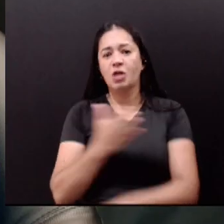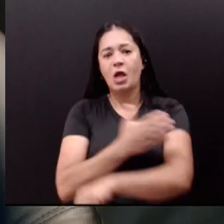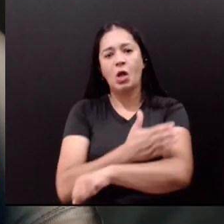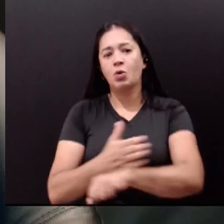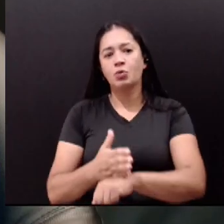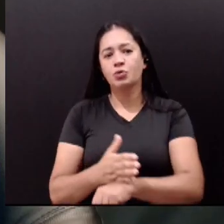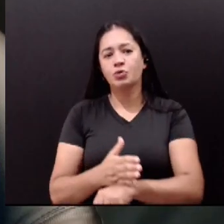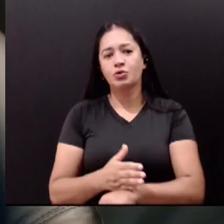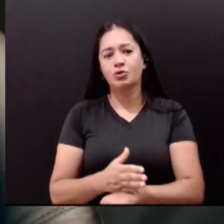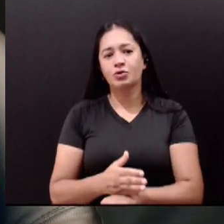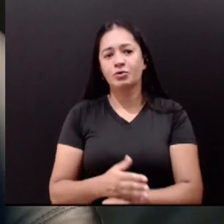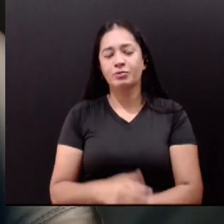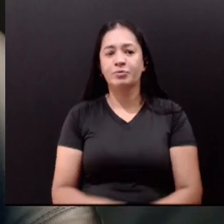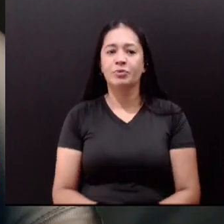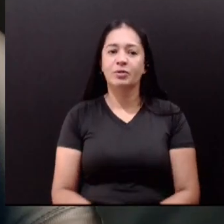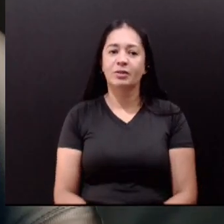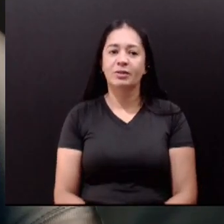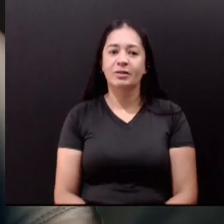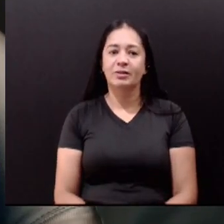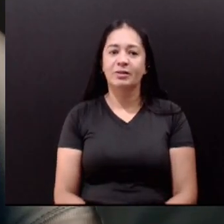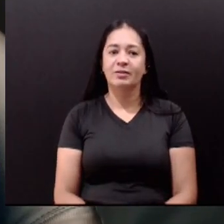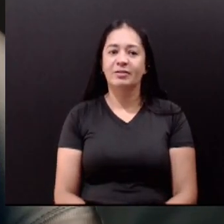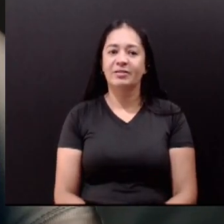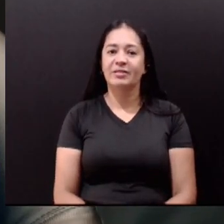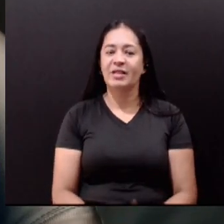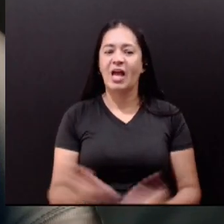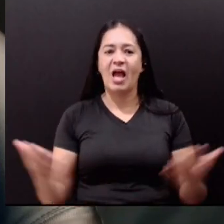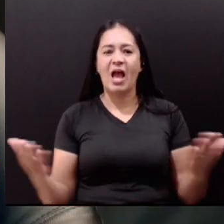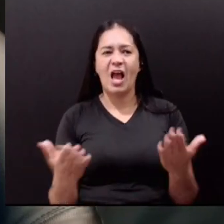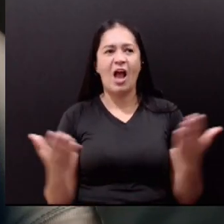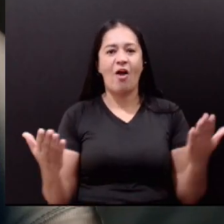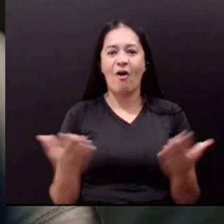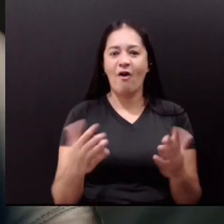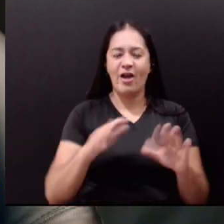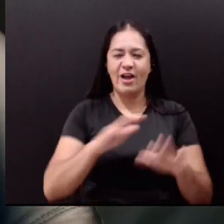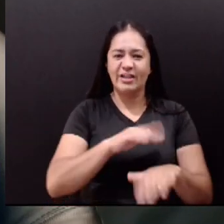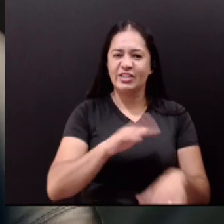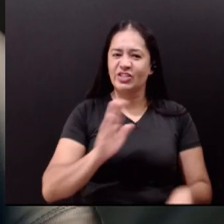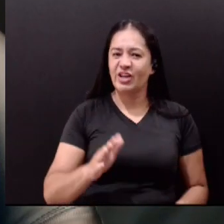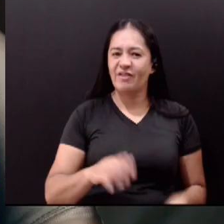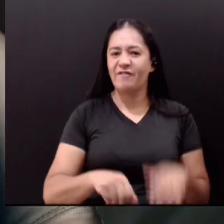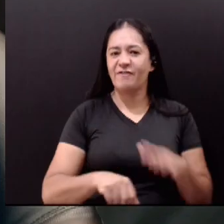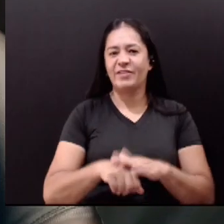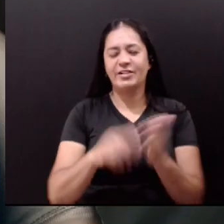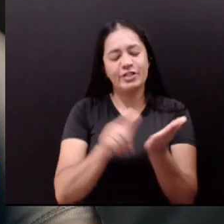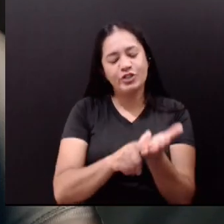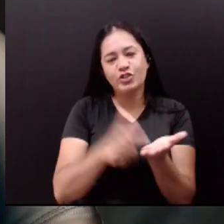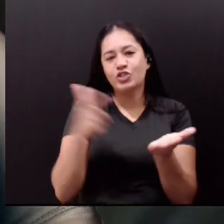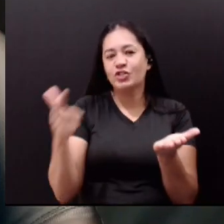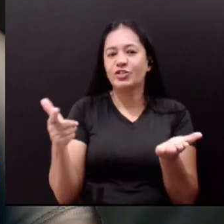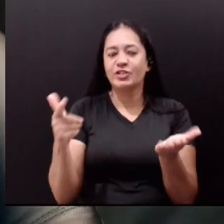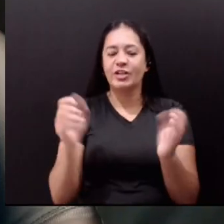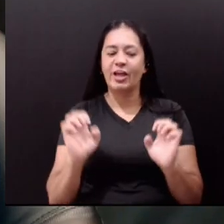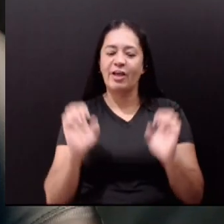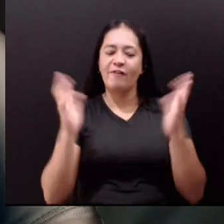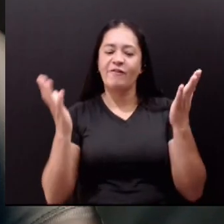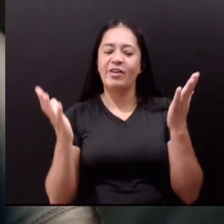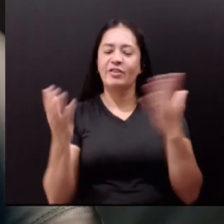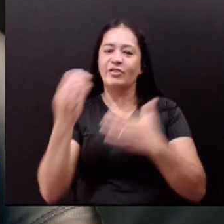de a criação de grêmios estudantis, as crianças já fazendo jornalzinho, fazendo evento na escola, e todo